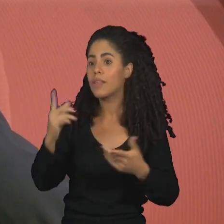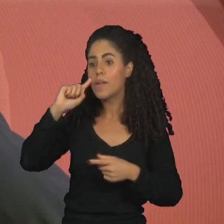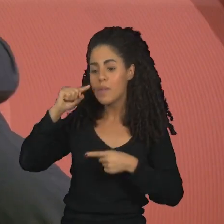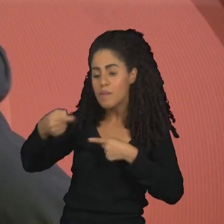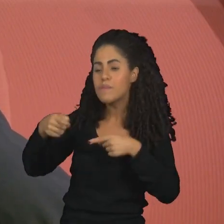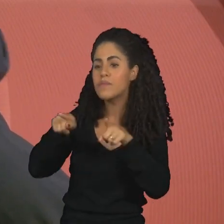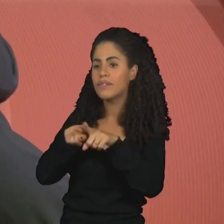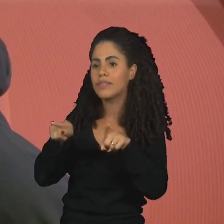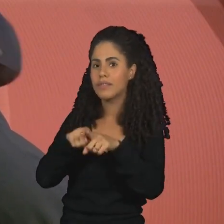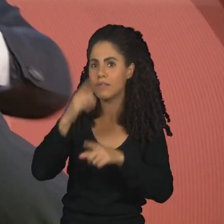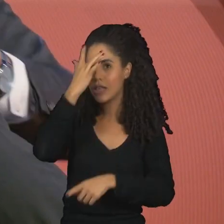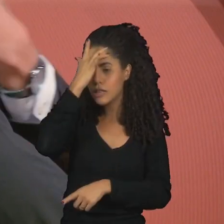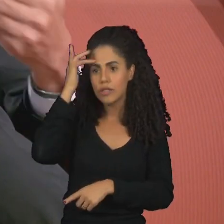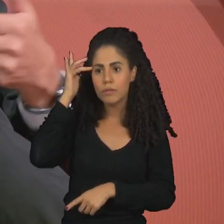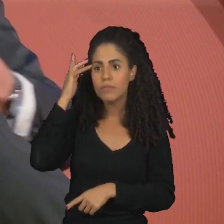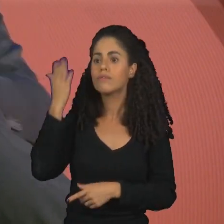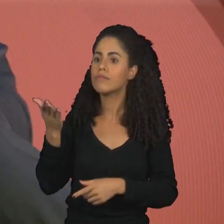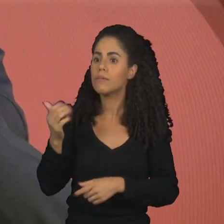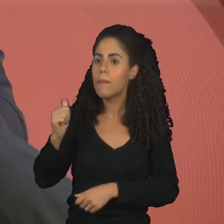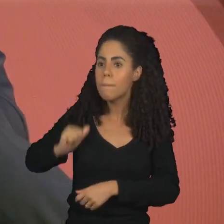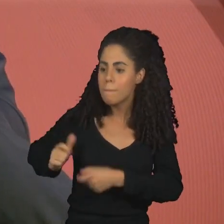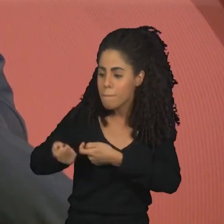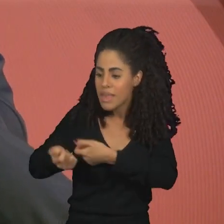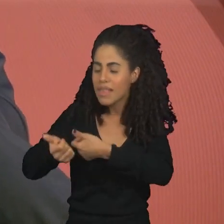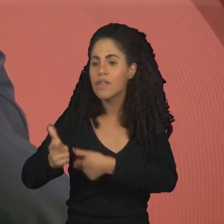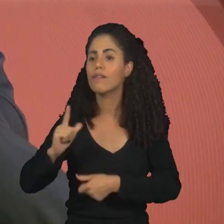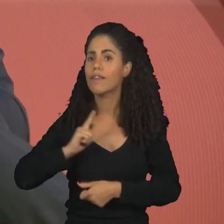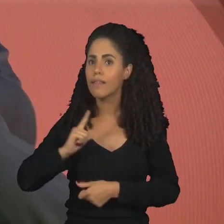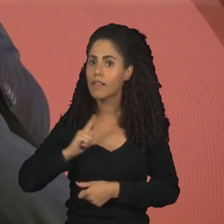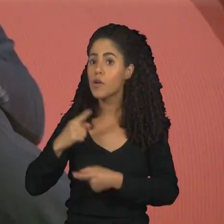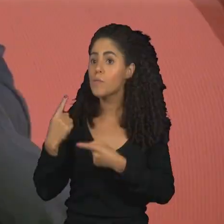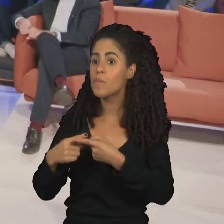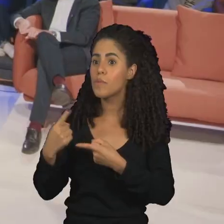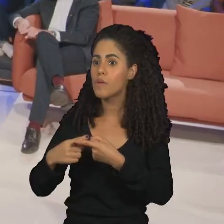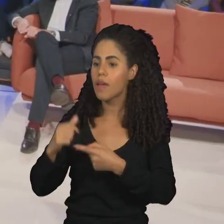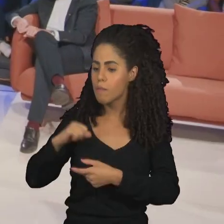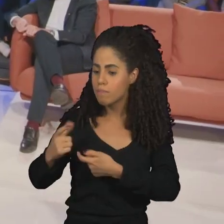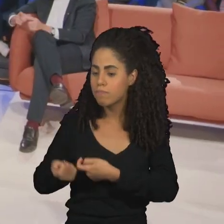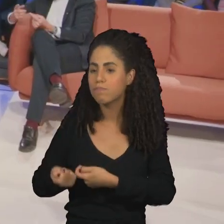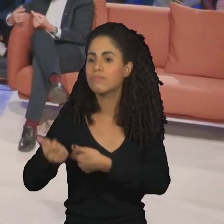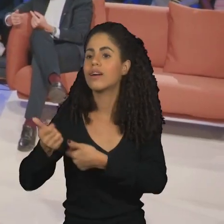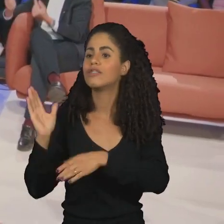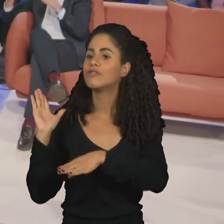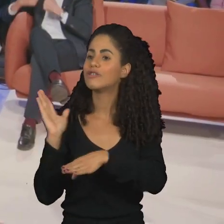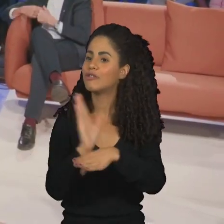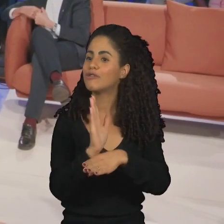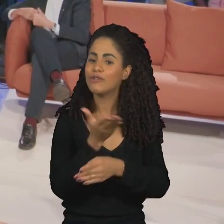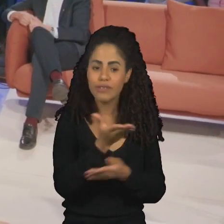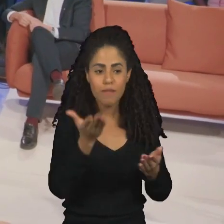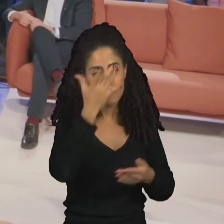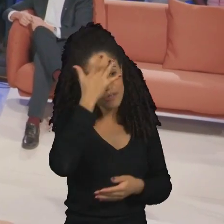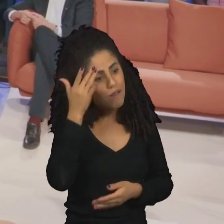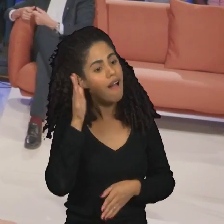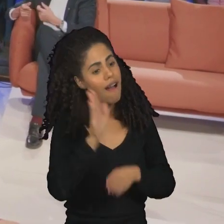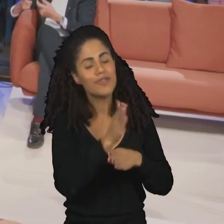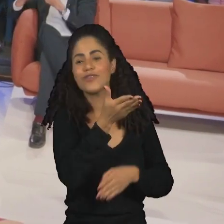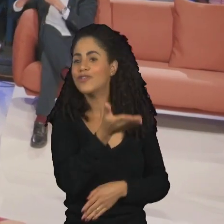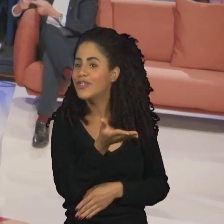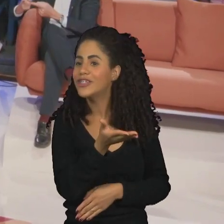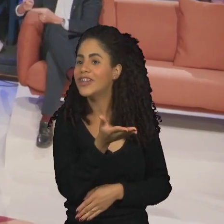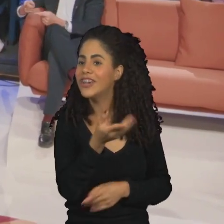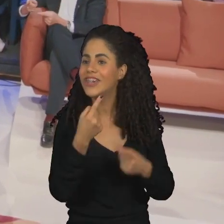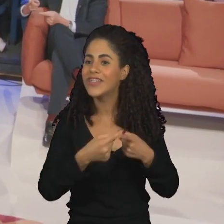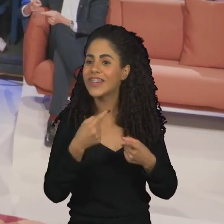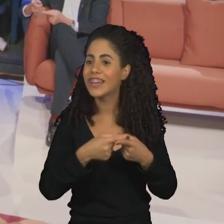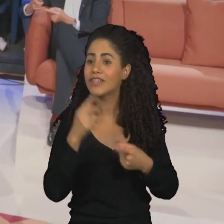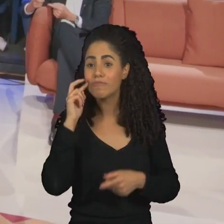o pessoal que é bolsista, né? E que eu gosto de dizer, o bolsista ele não é um peso. O bolsista é a nossa glória. Porque ele